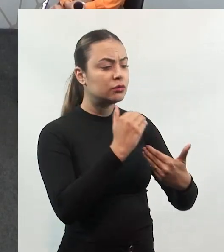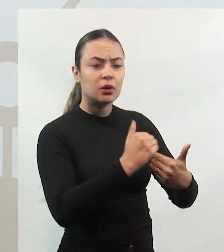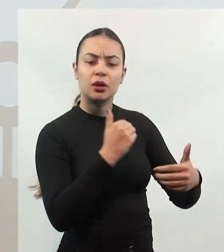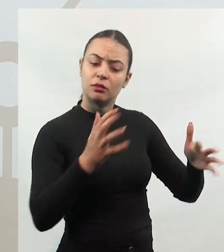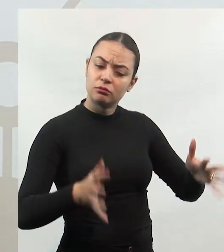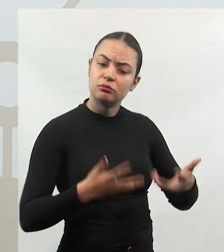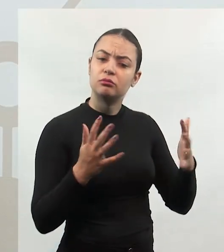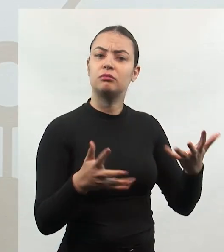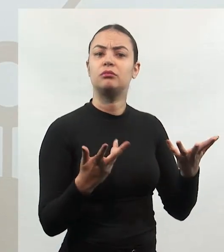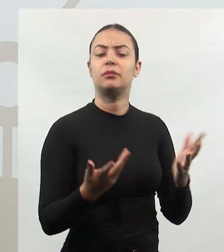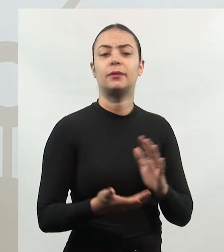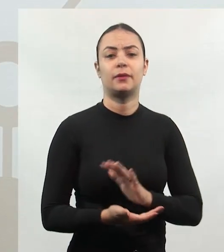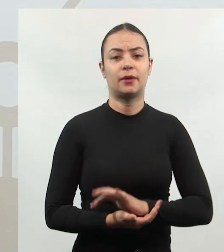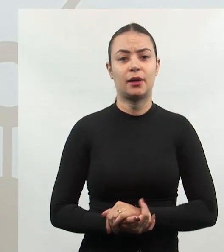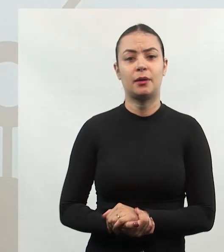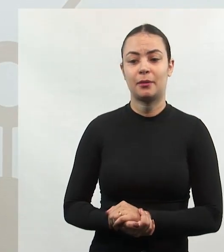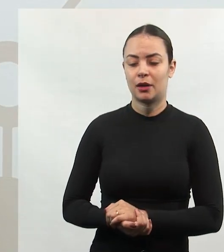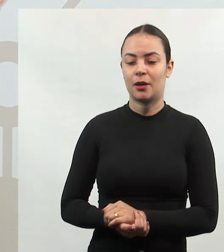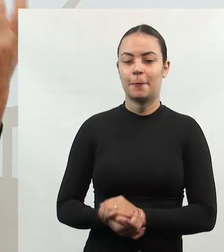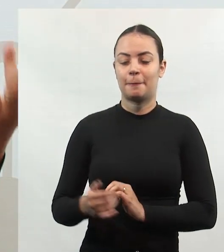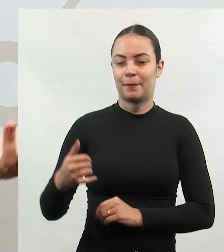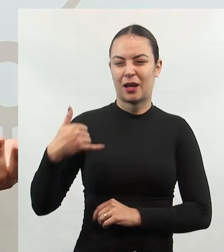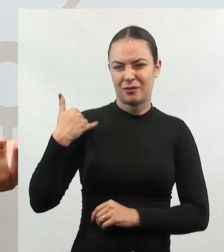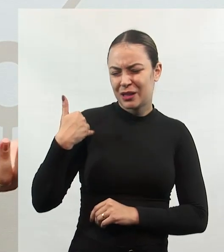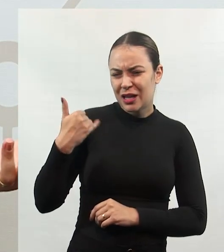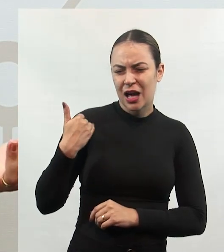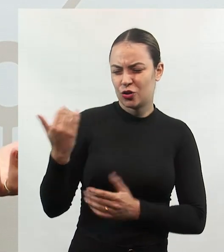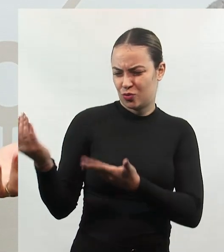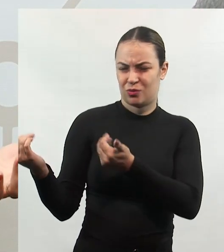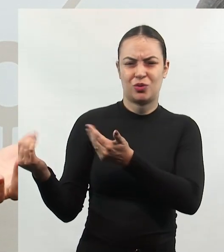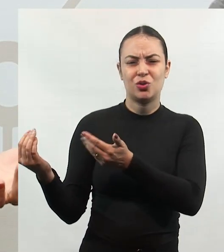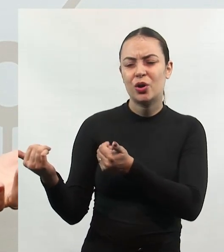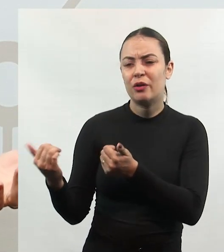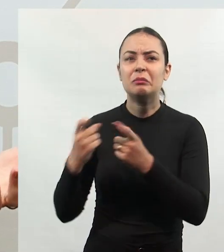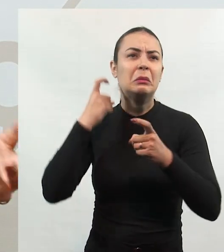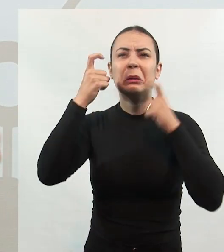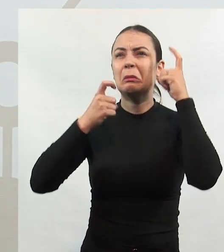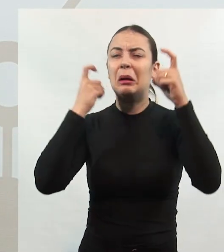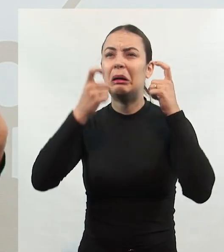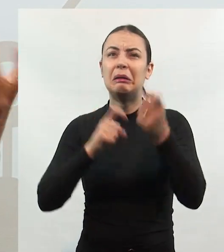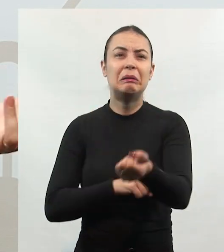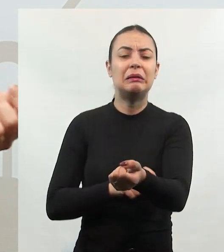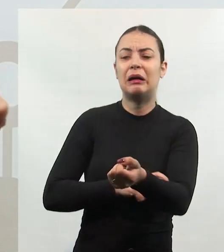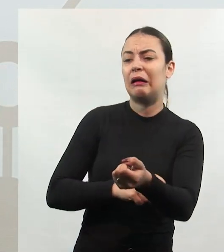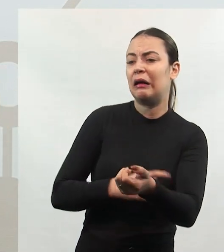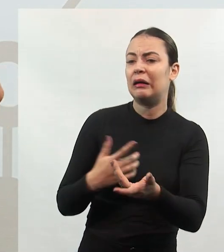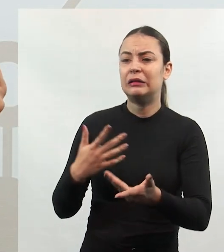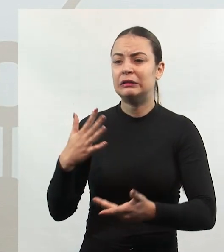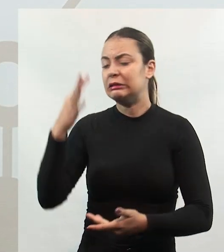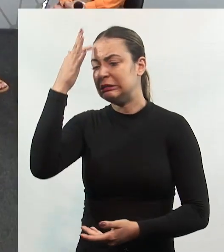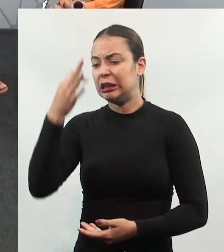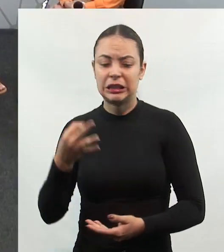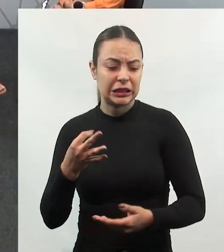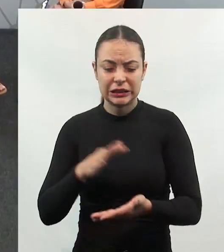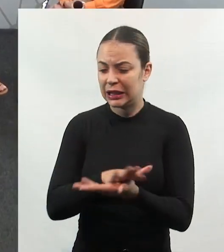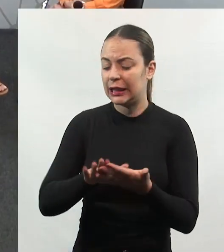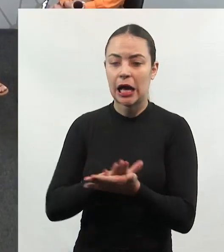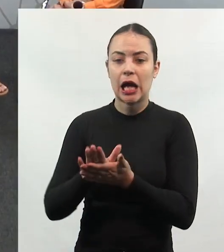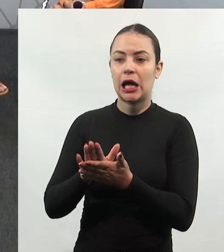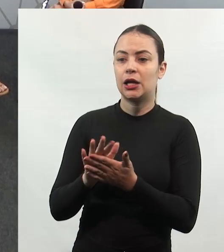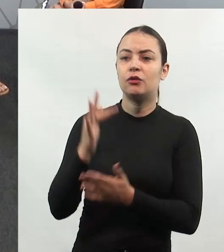pelos professores, me senti acolhida por todos os profissionais que trabalhavam ali, né? A tia do